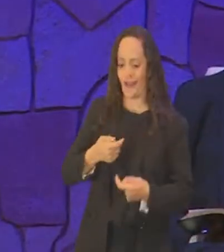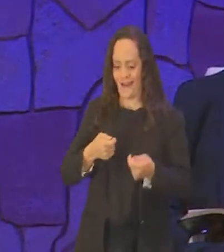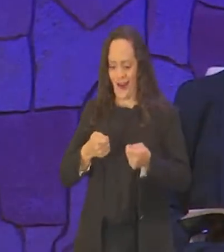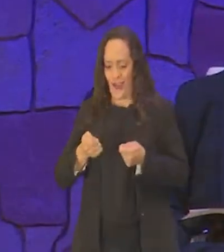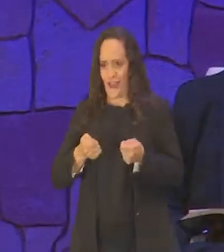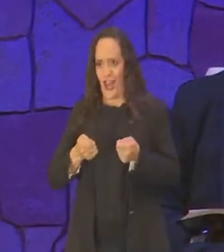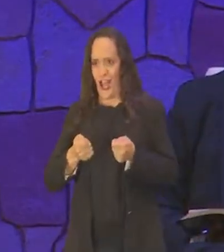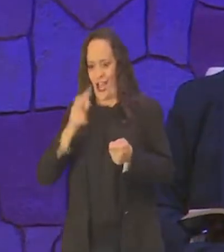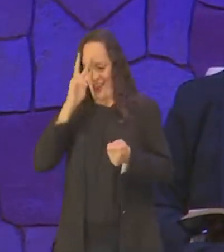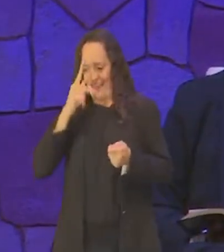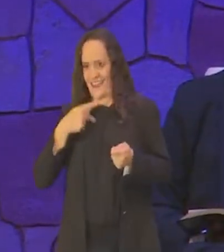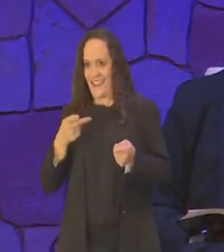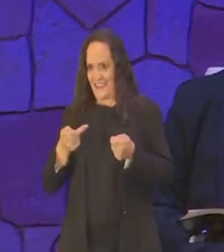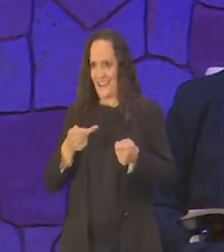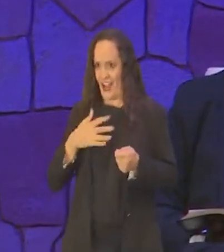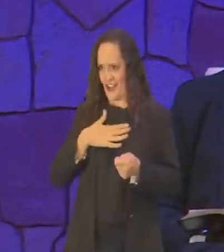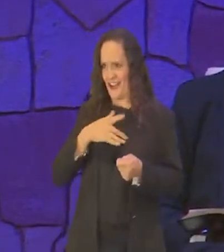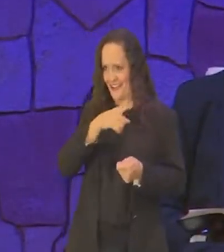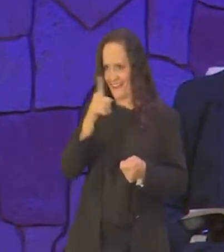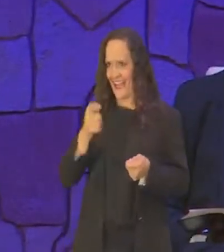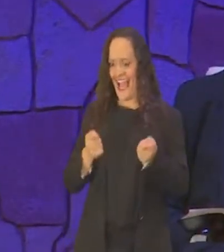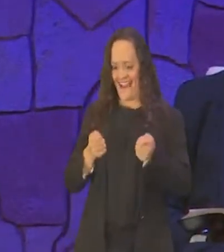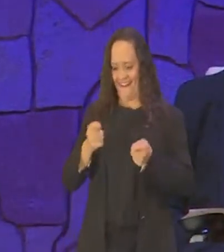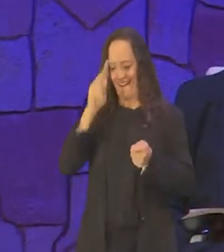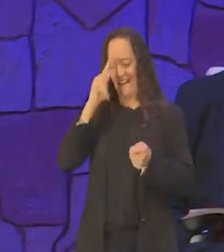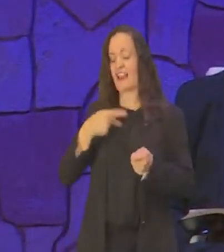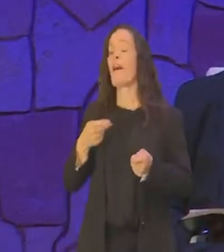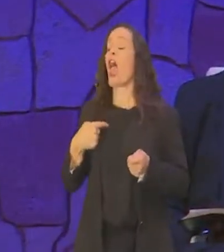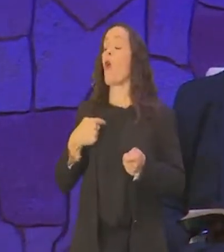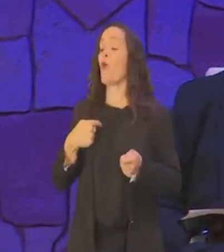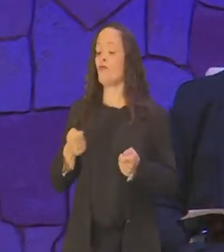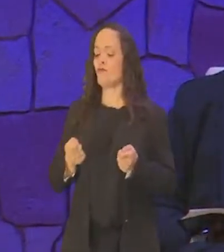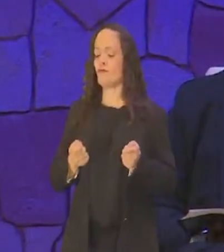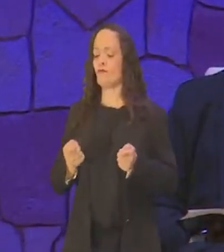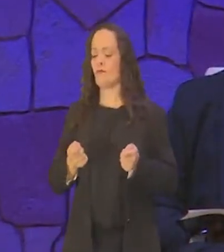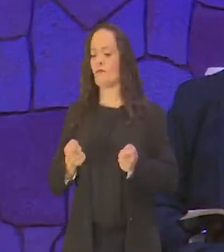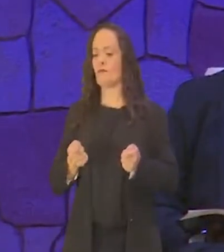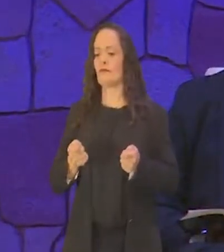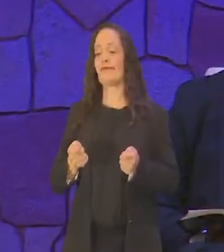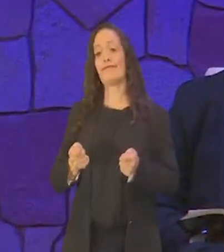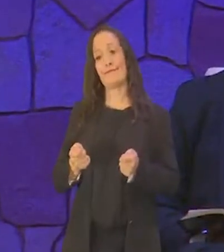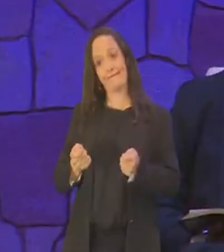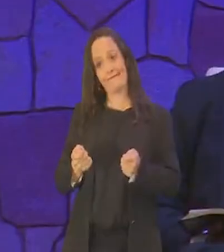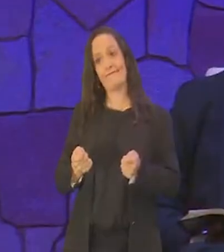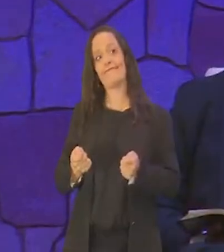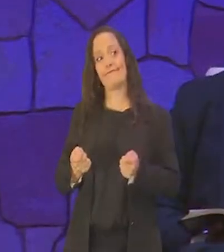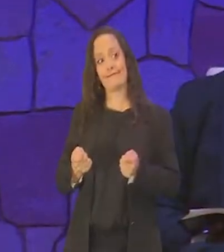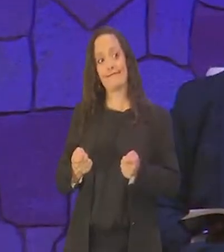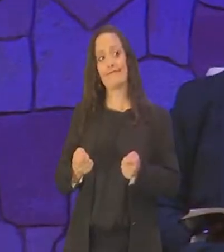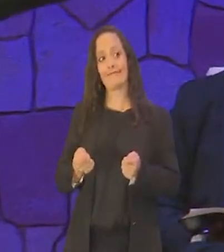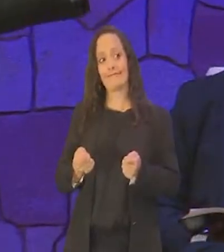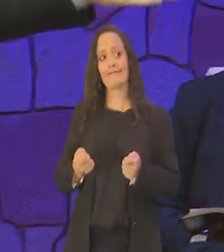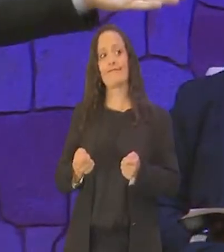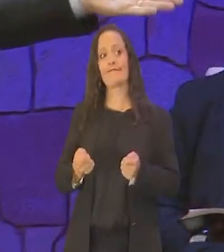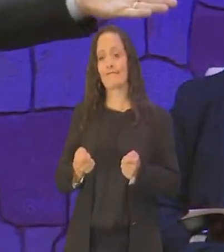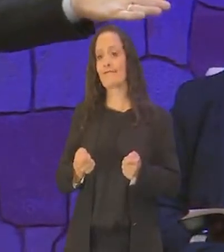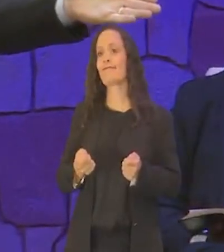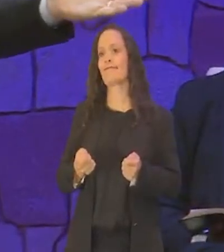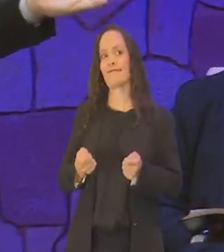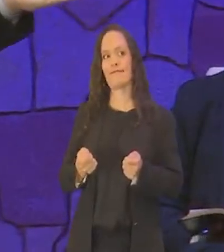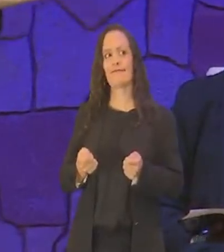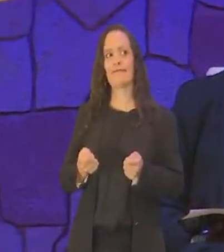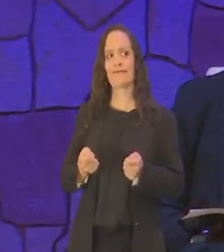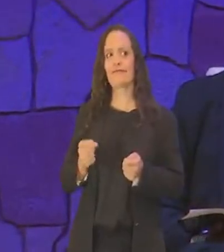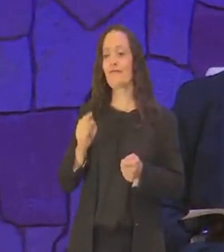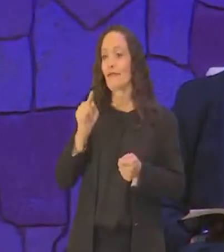ter controle sobre a sua vida e as situações? Foi este mal que corrompeu o coração do homem no princípio.